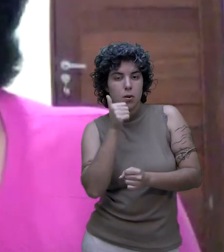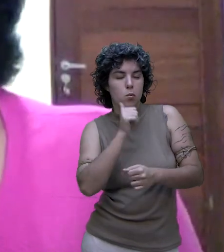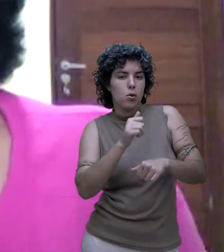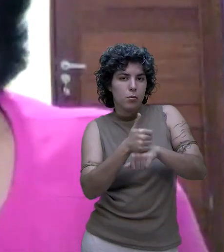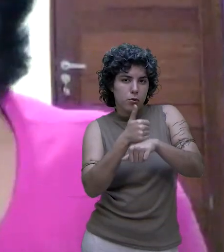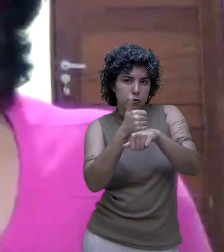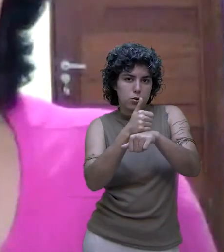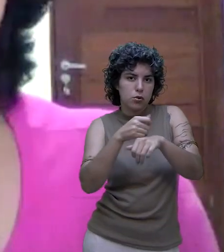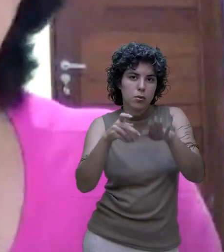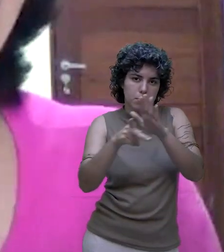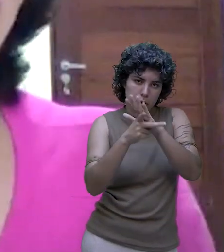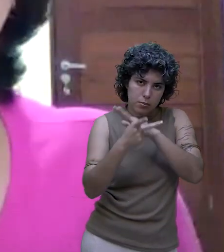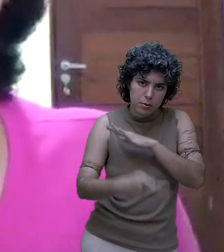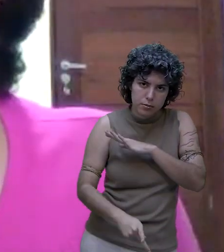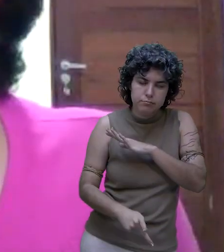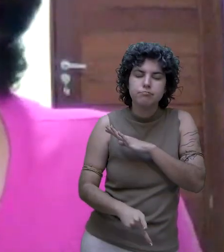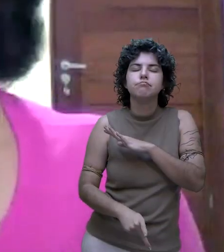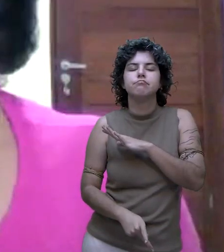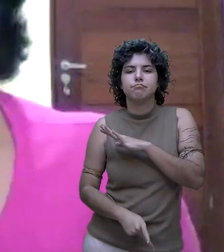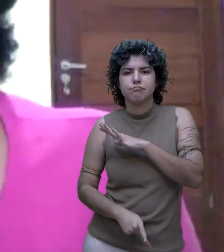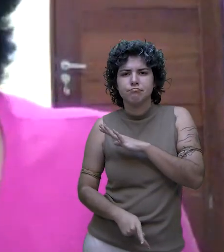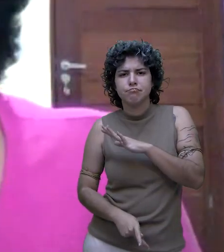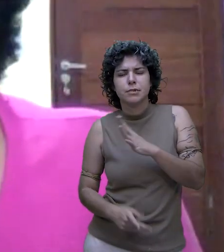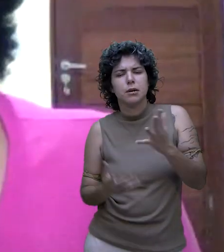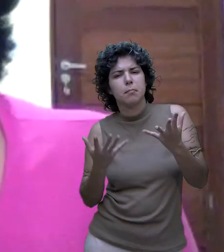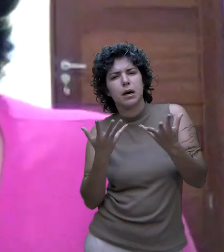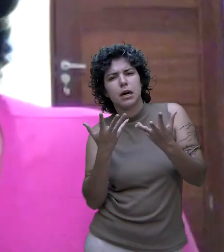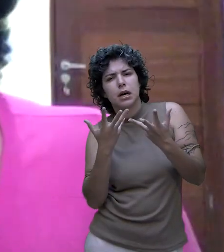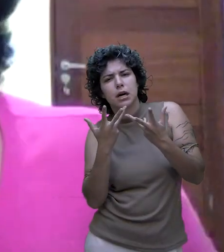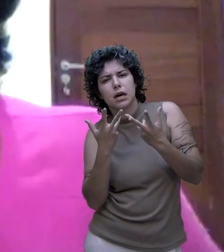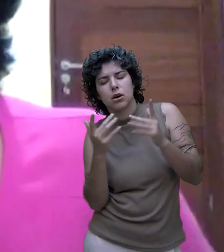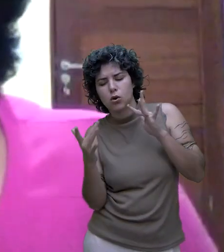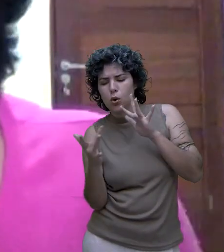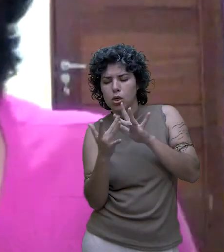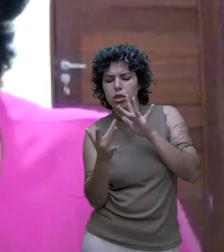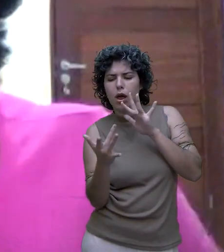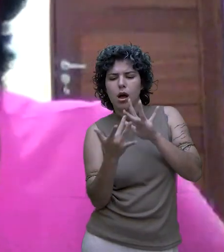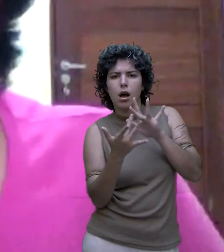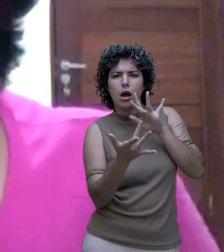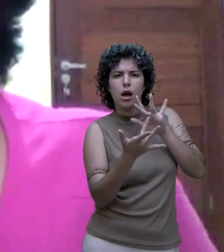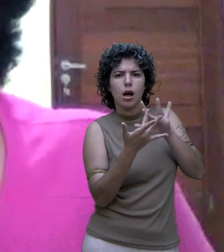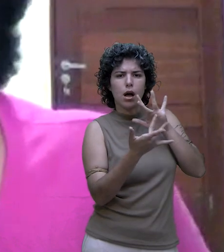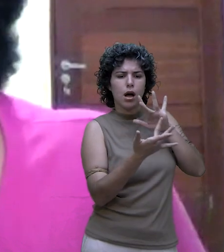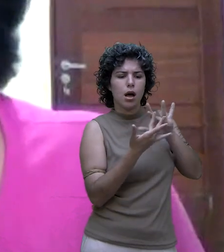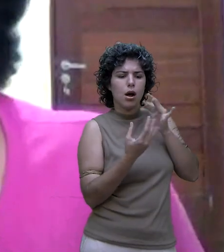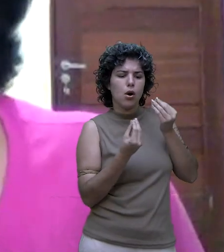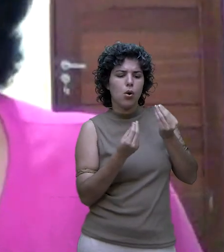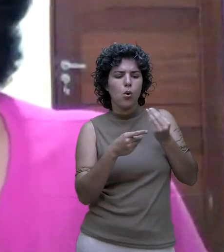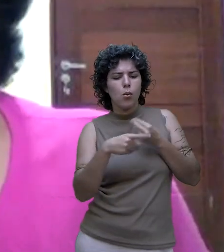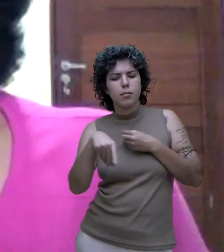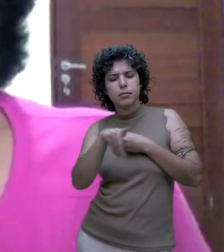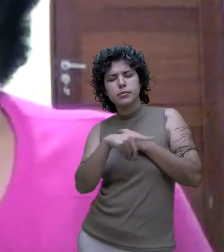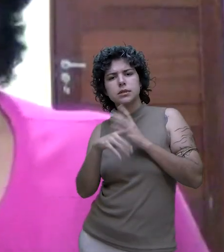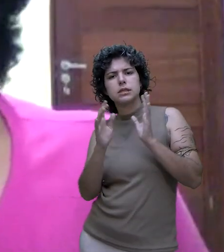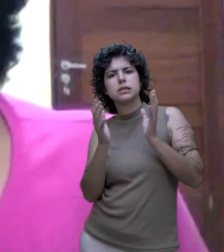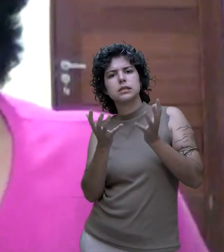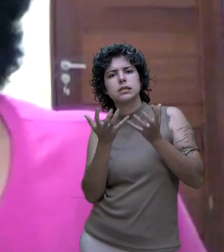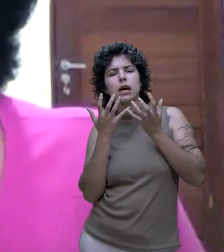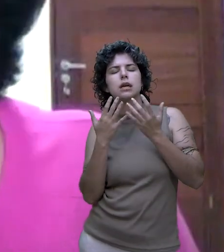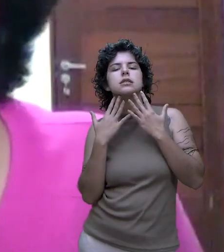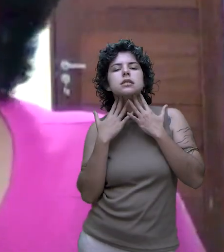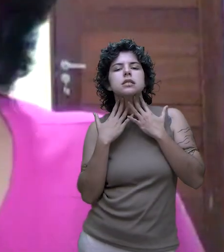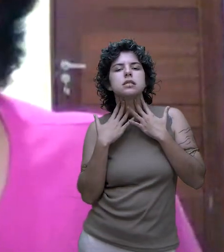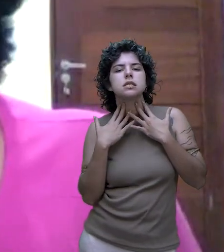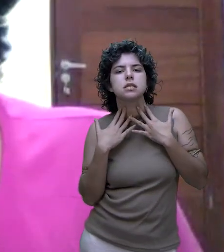está sendo incrível esse contato com elas, como elas querem fazer as coisas, e está sendo